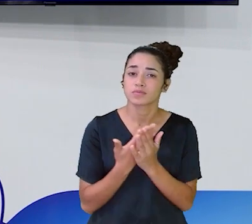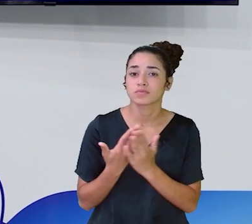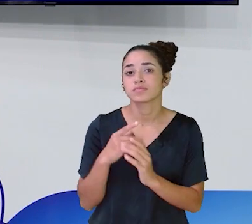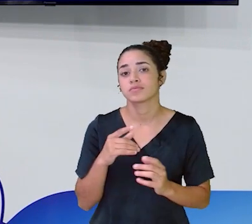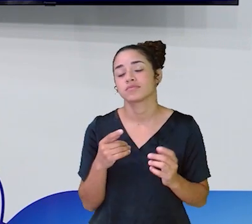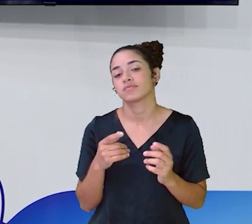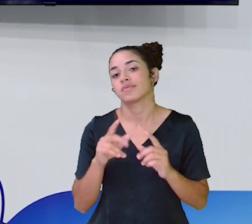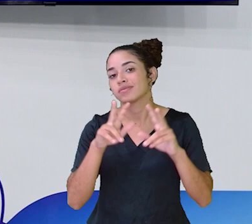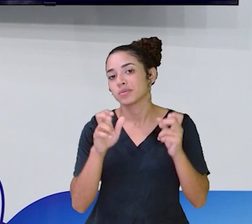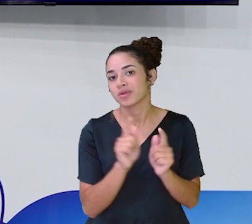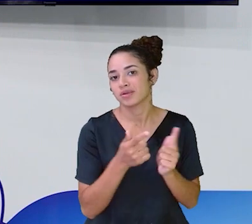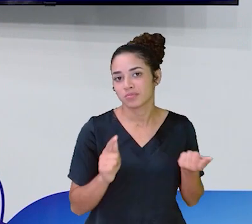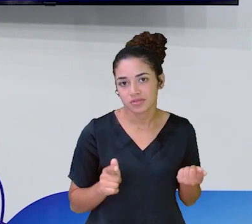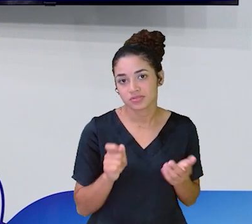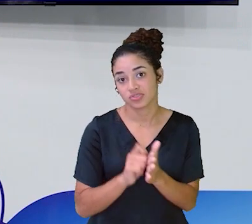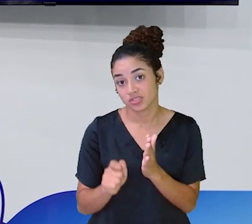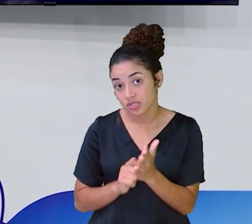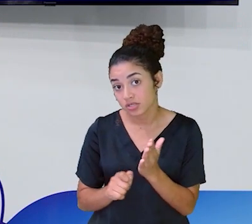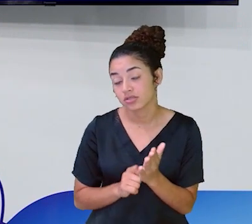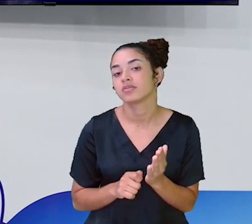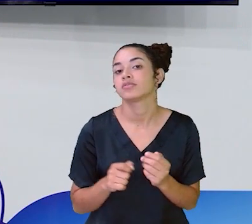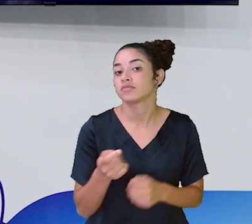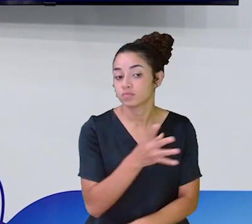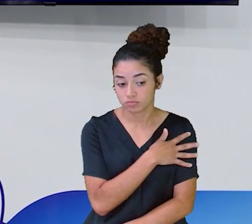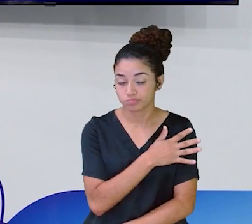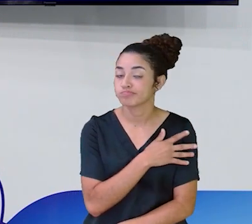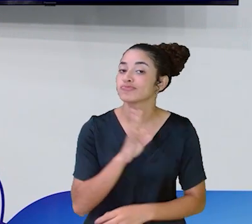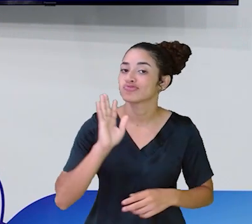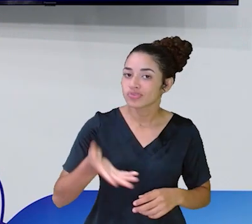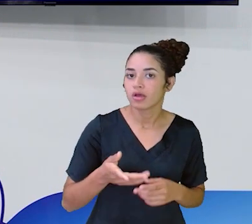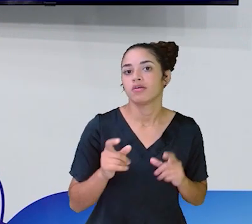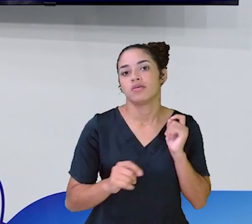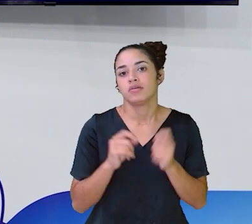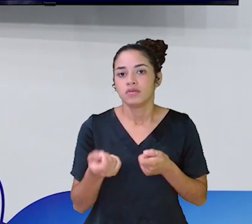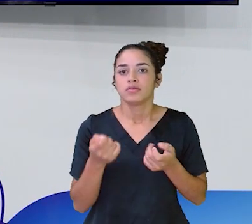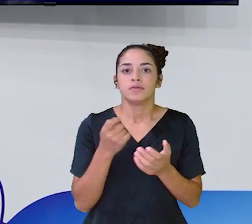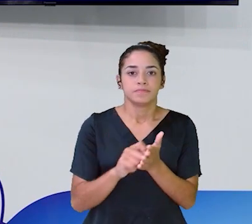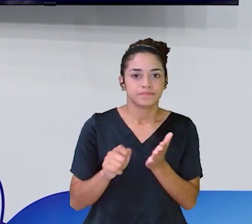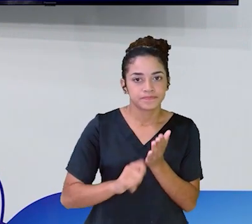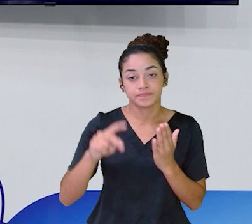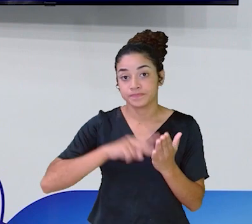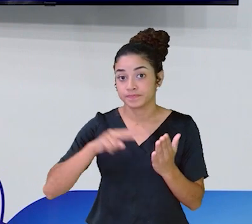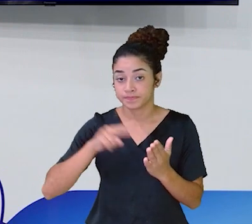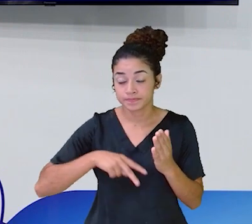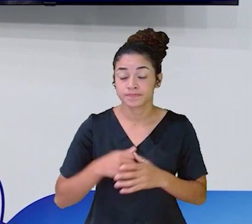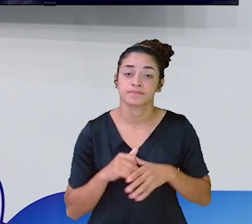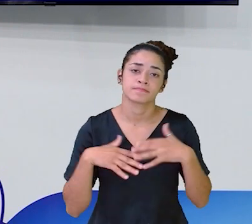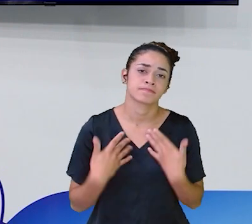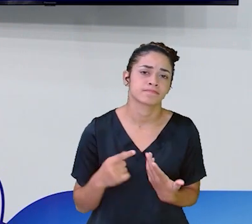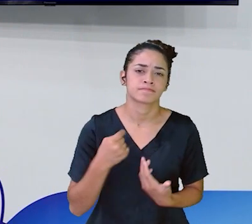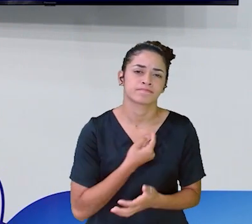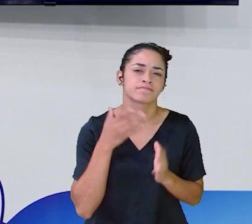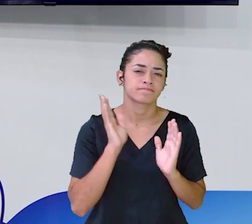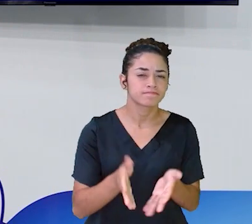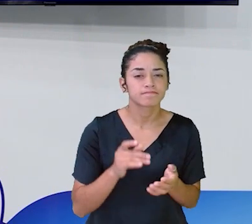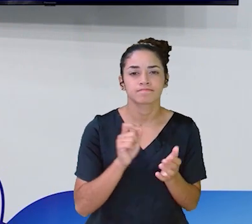questão gramatical, a questão da escrita. Estudante do quarto ano já escreve, já lê bastante, então já está